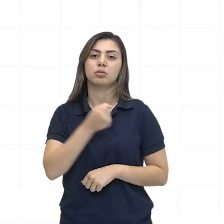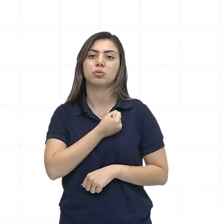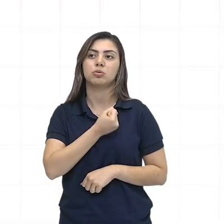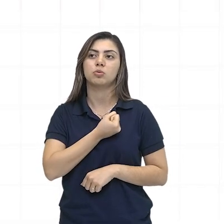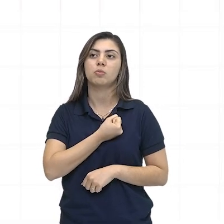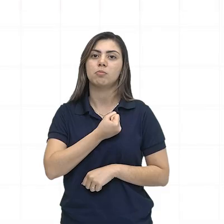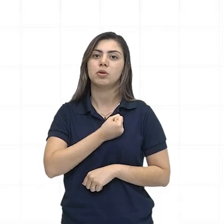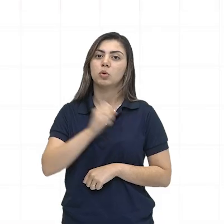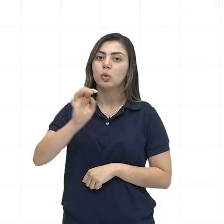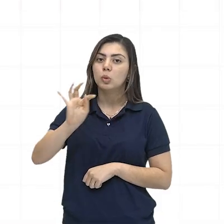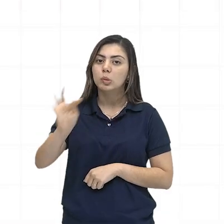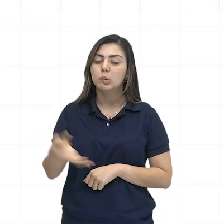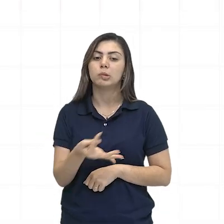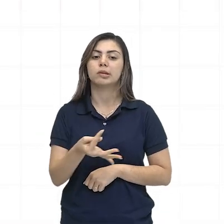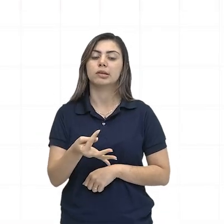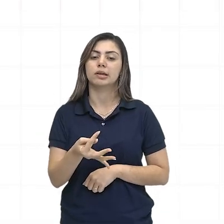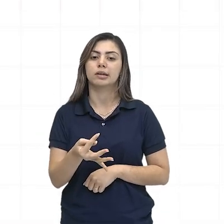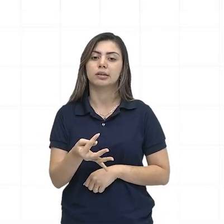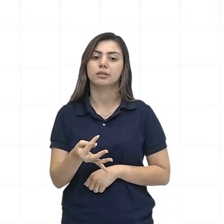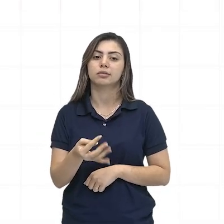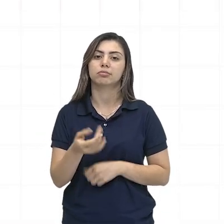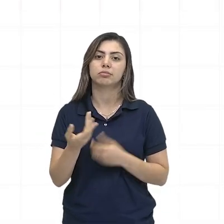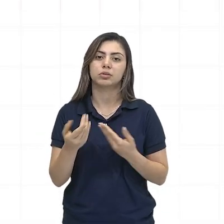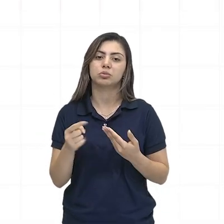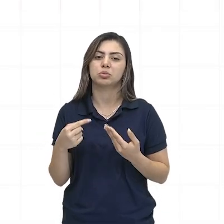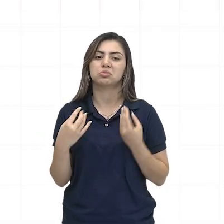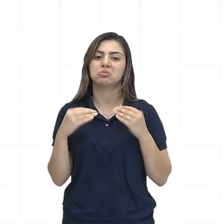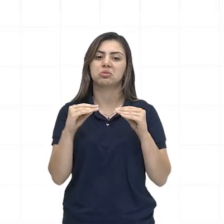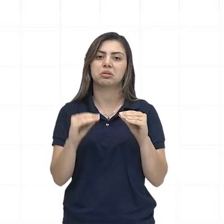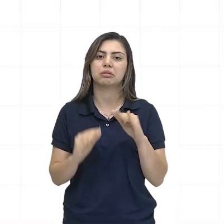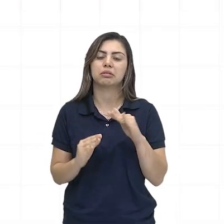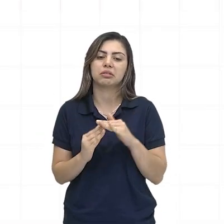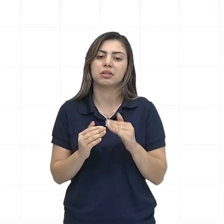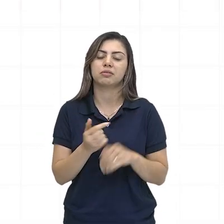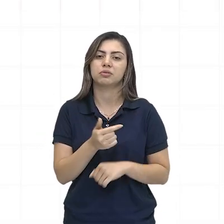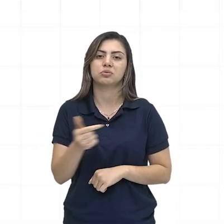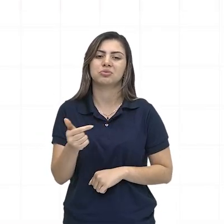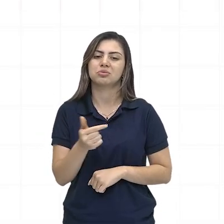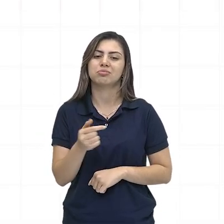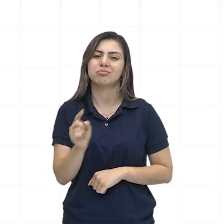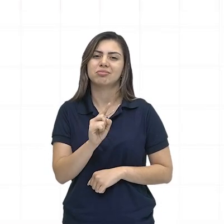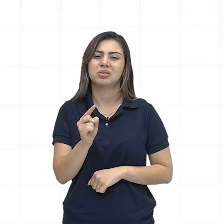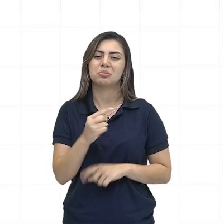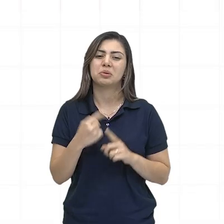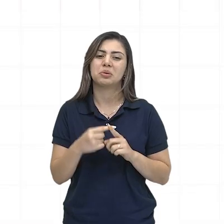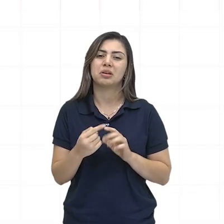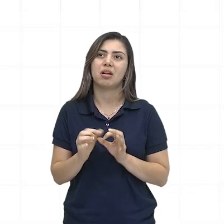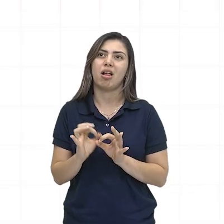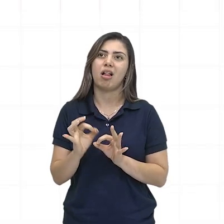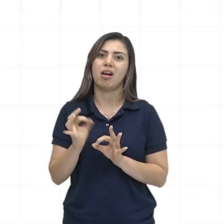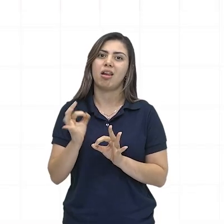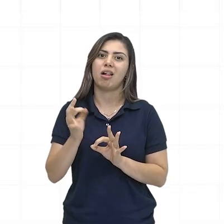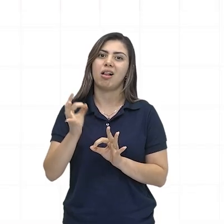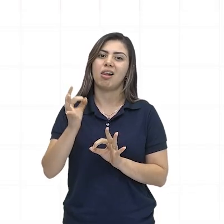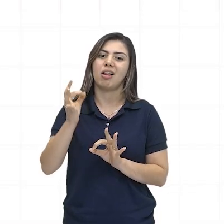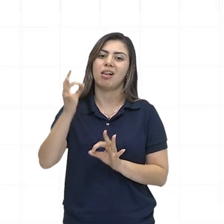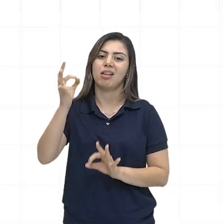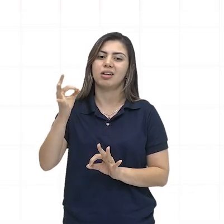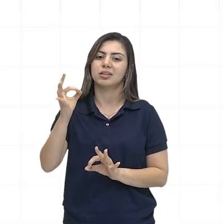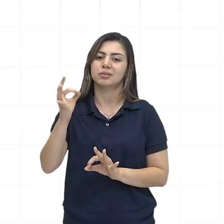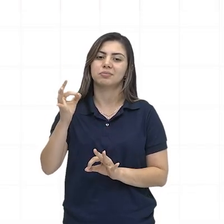né, colocar aqui até a unidade 22, porque ficaria um gráfico muito grande, né, com uma